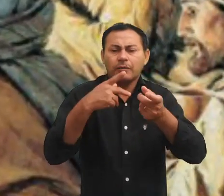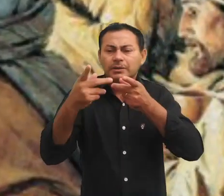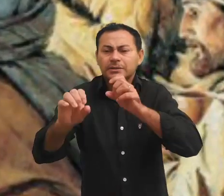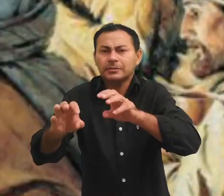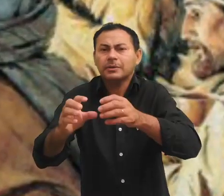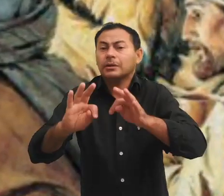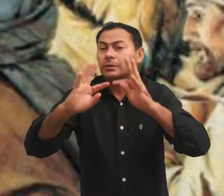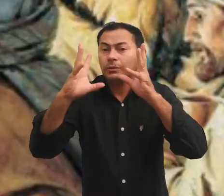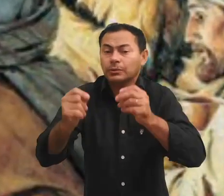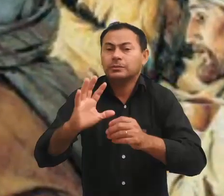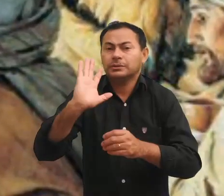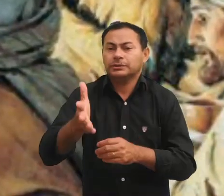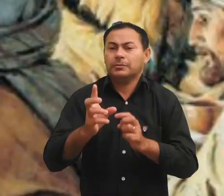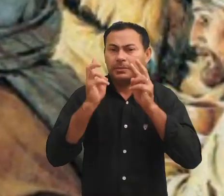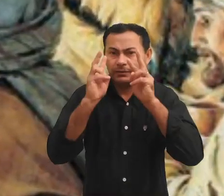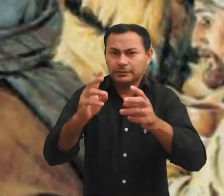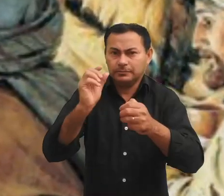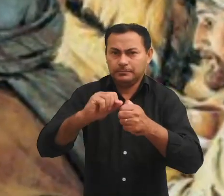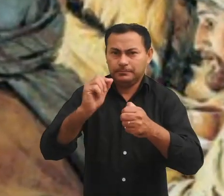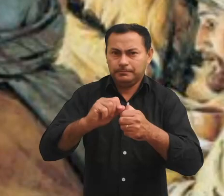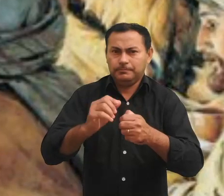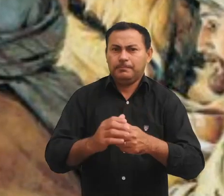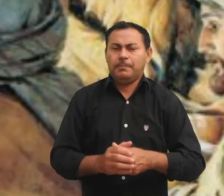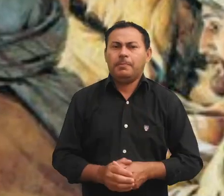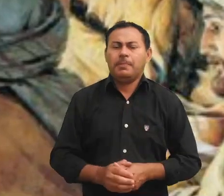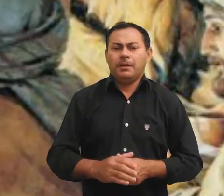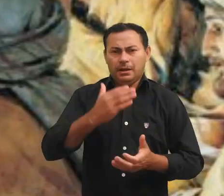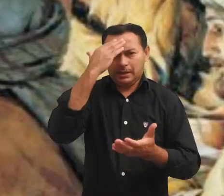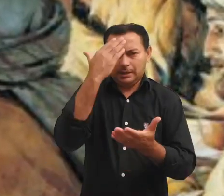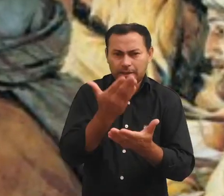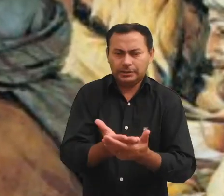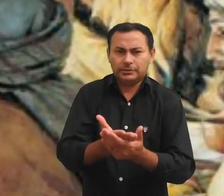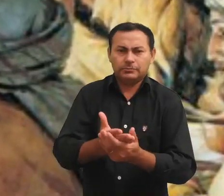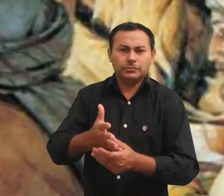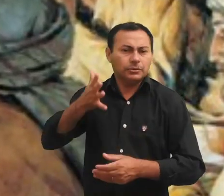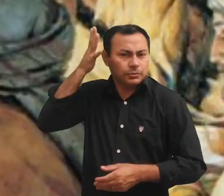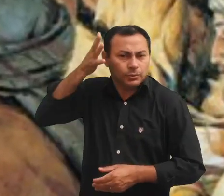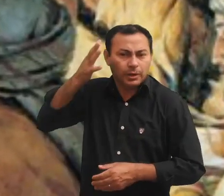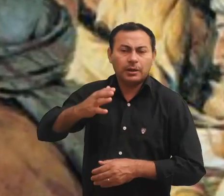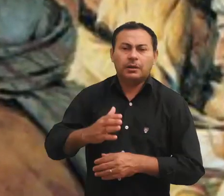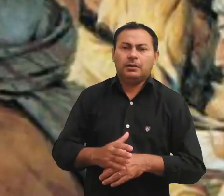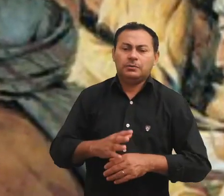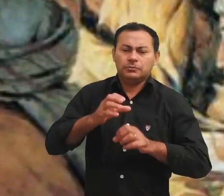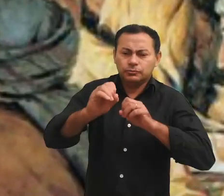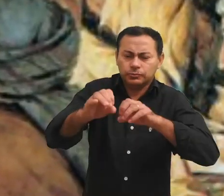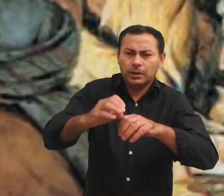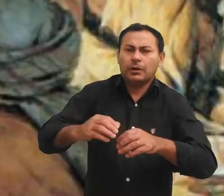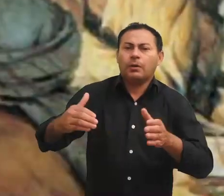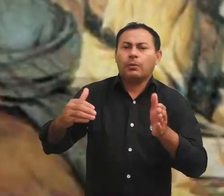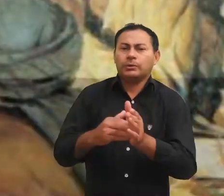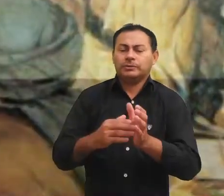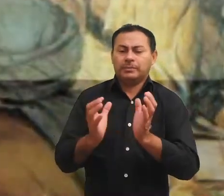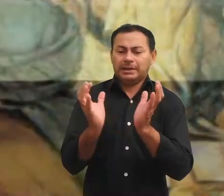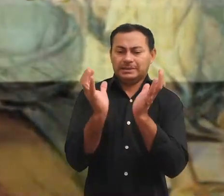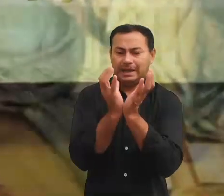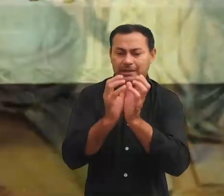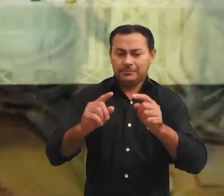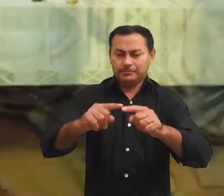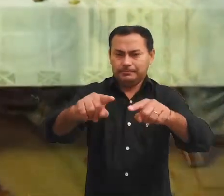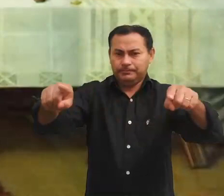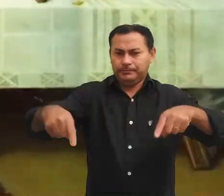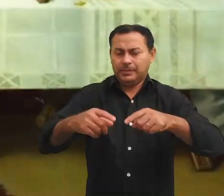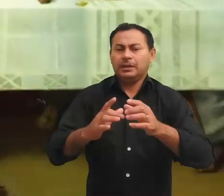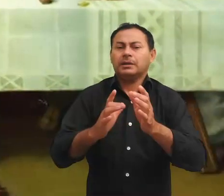com o seu ensino e com tudo que já tinham visto fazer. Creio que o sermão da última ceia atingiu seu apogeu quando